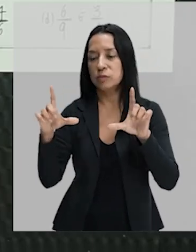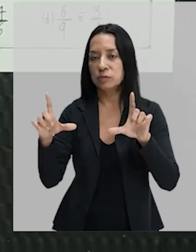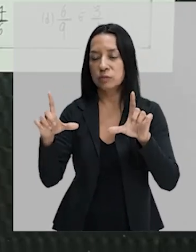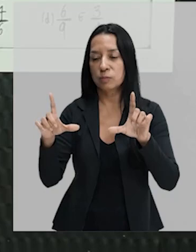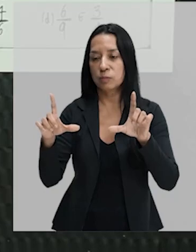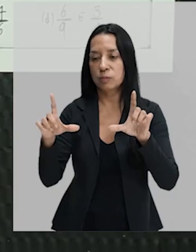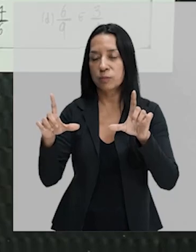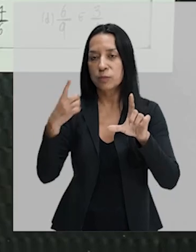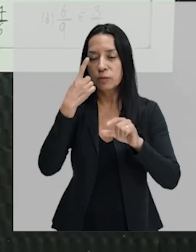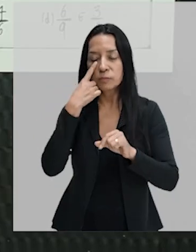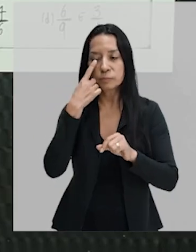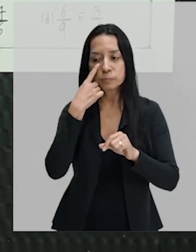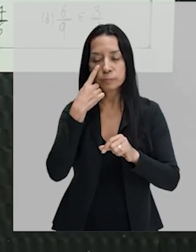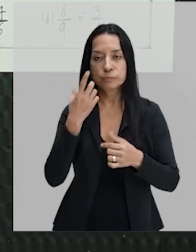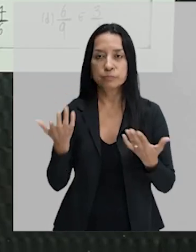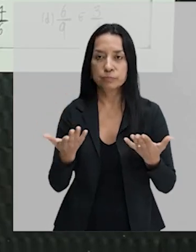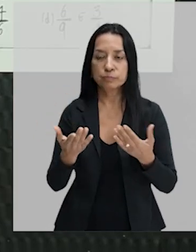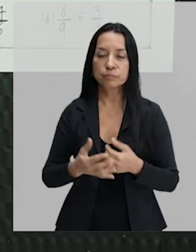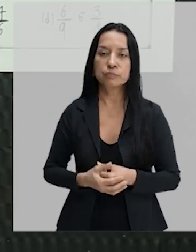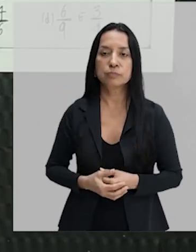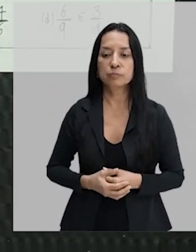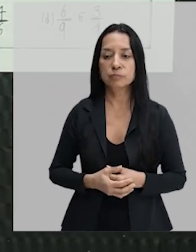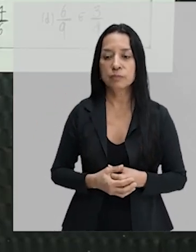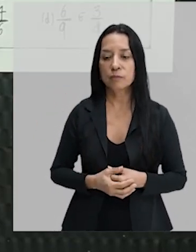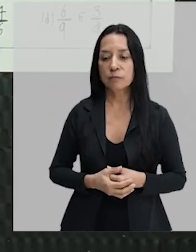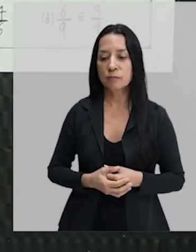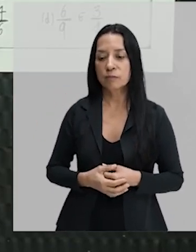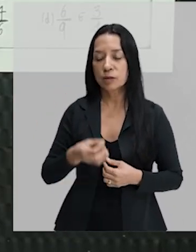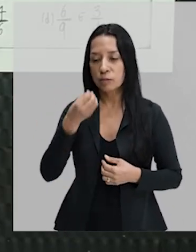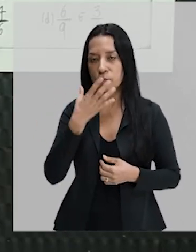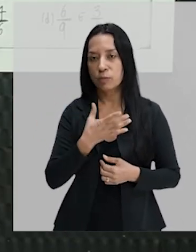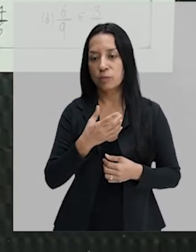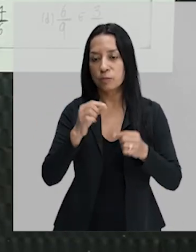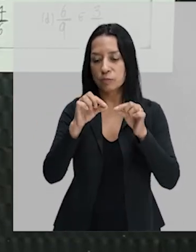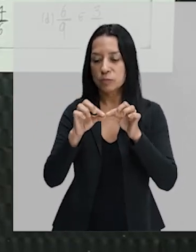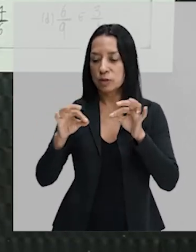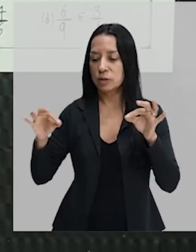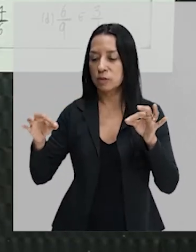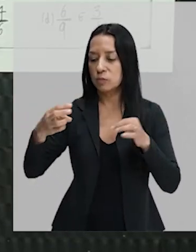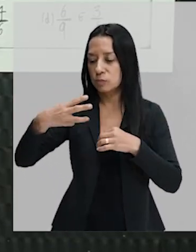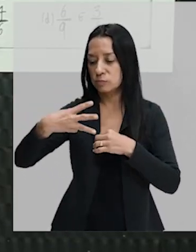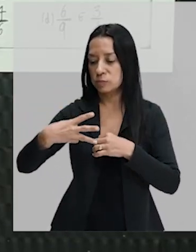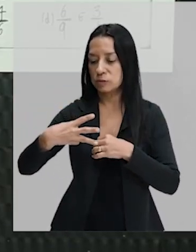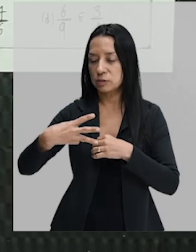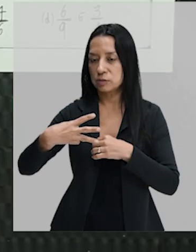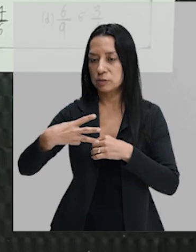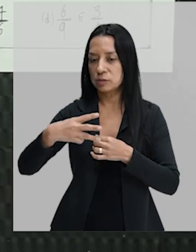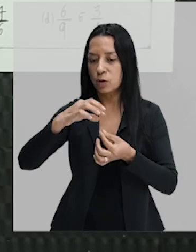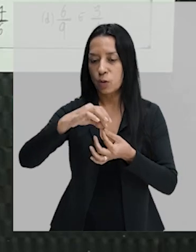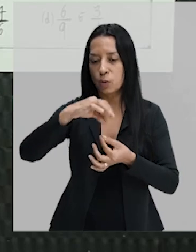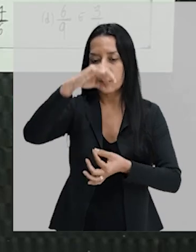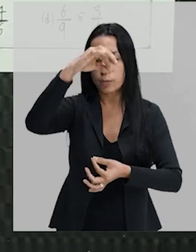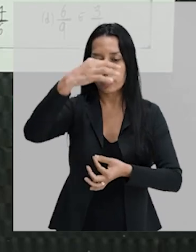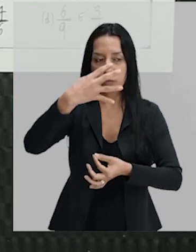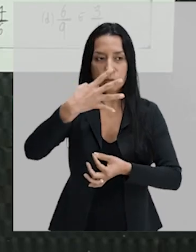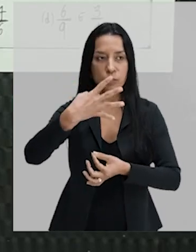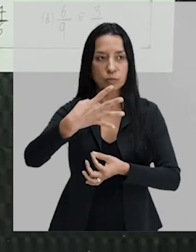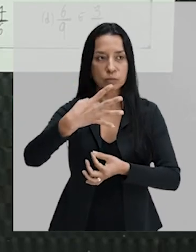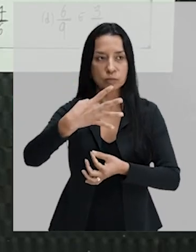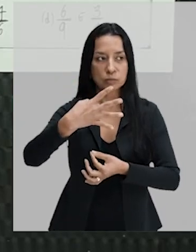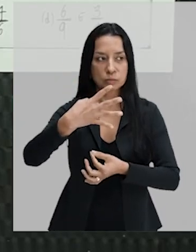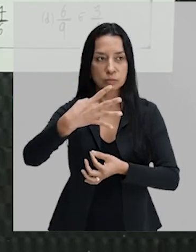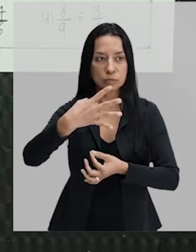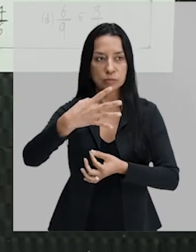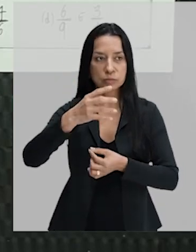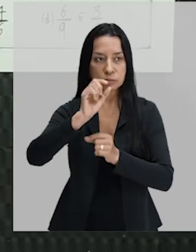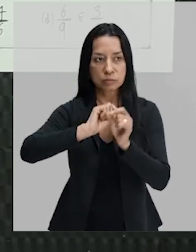Certo? Vamos analisar aqui. Então, beleza, aqui largura 3, né? Comprimento 4.